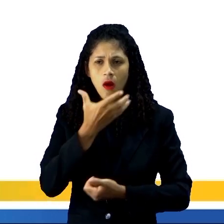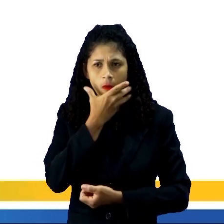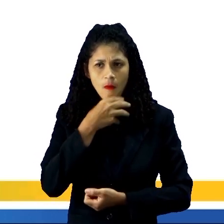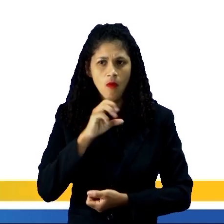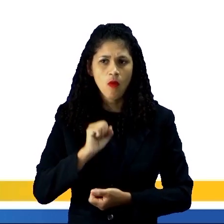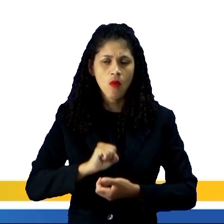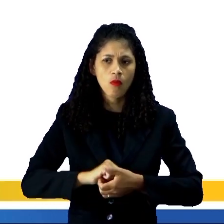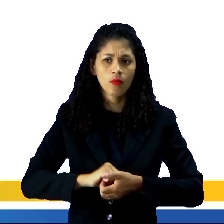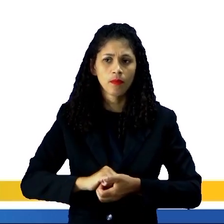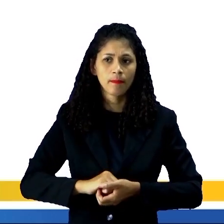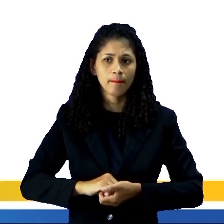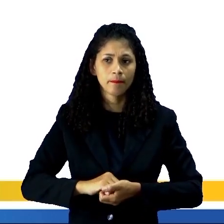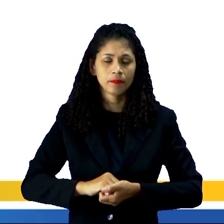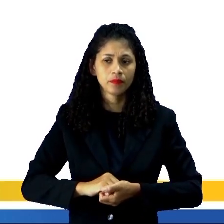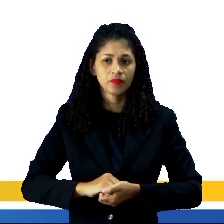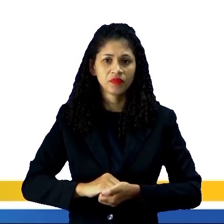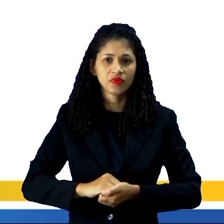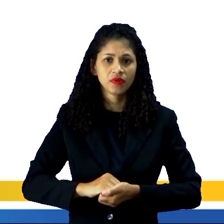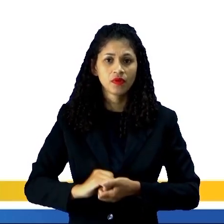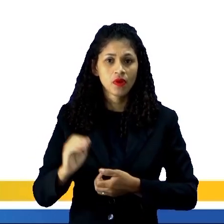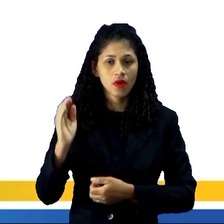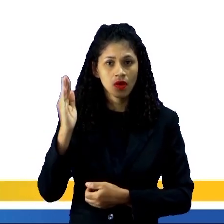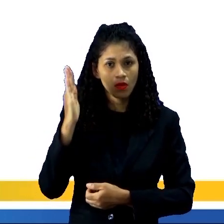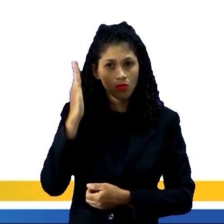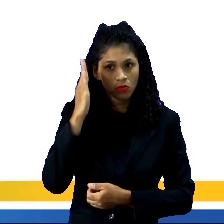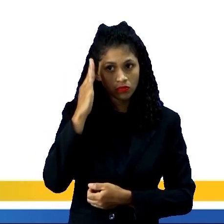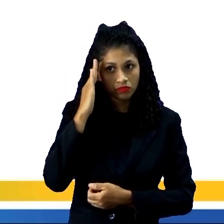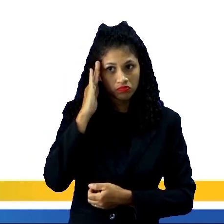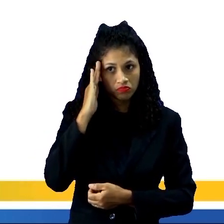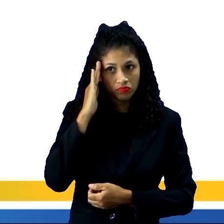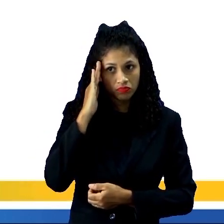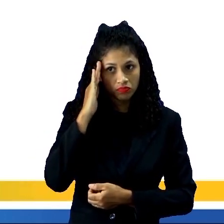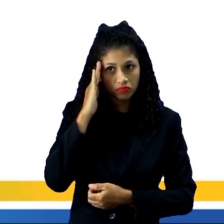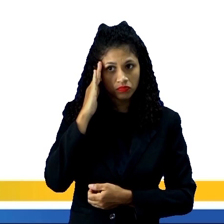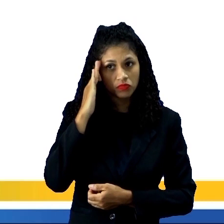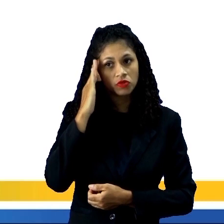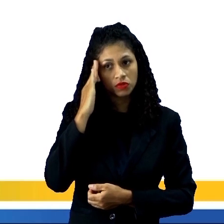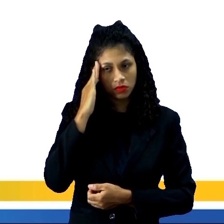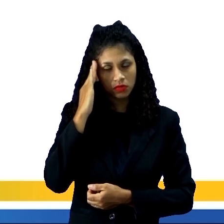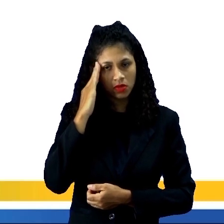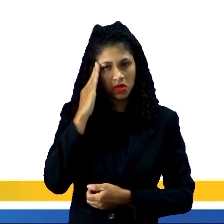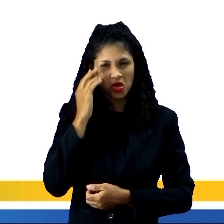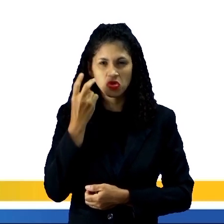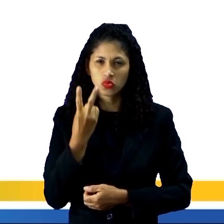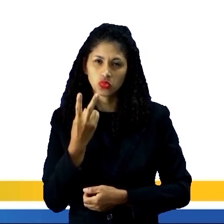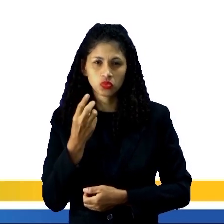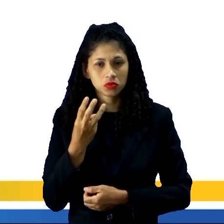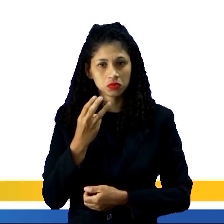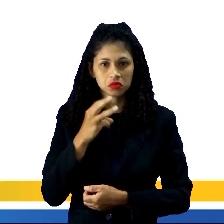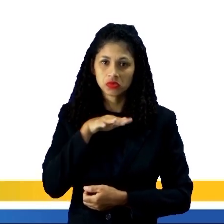que eu sei duas ou três coisas ruins sobre.